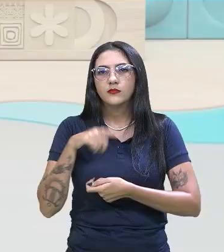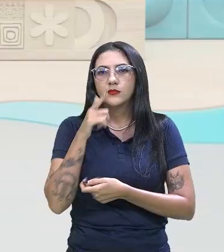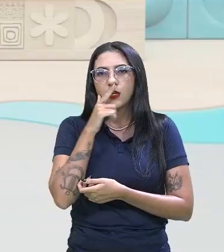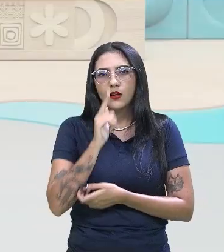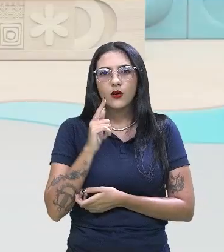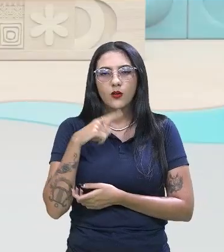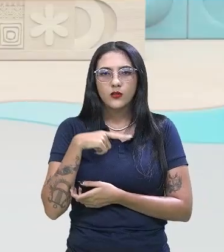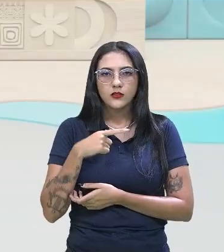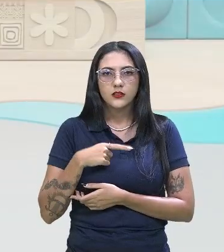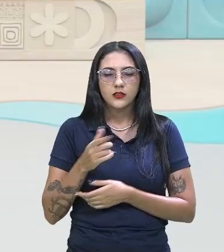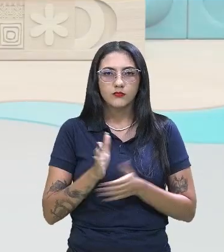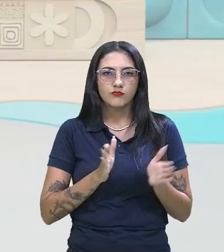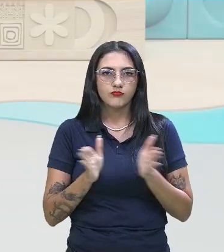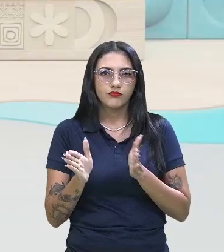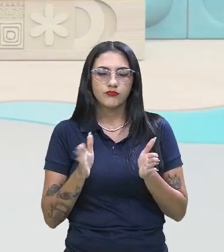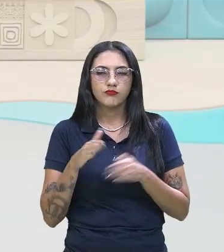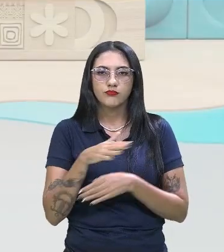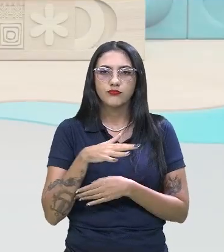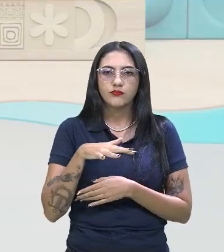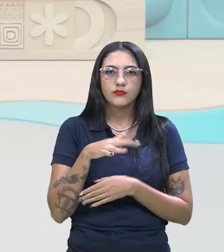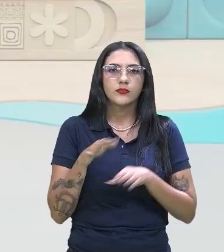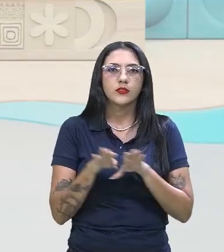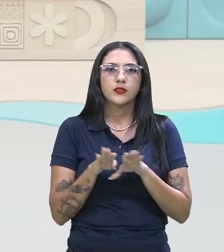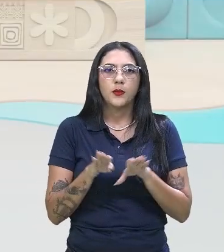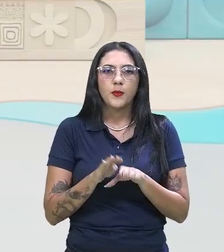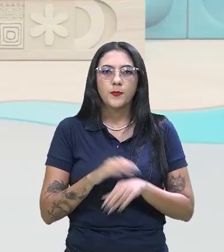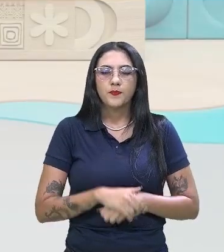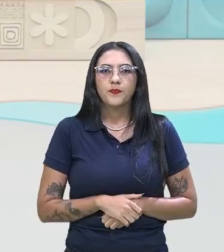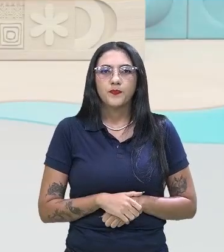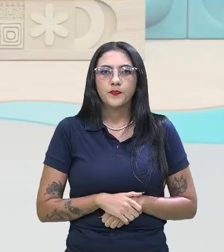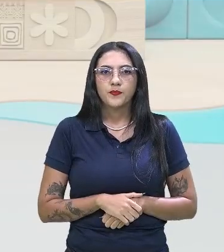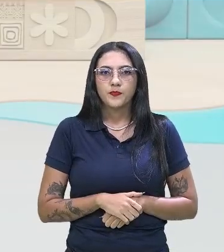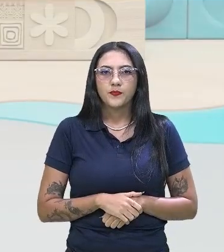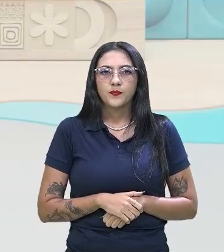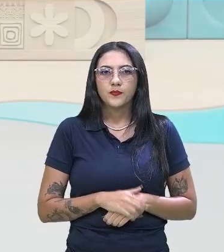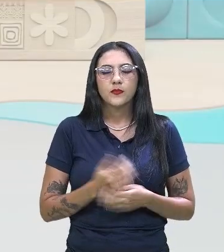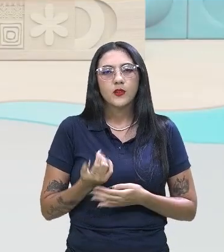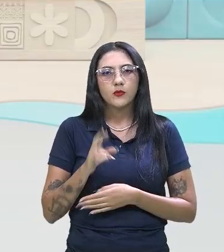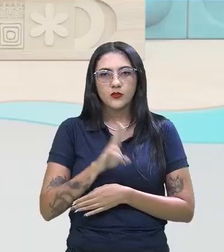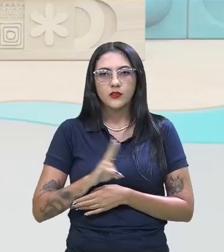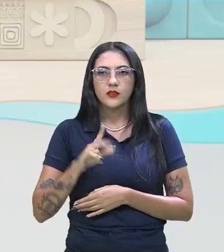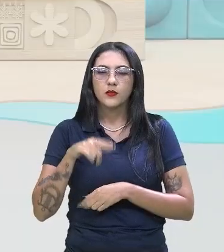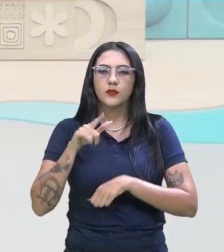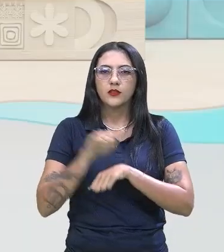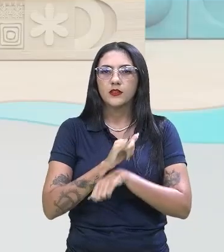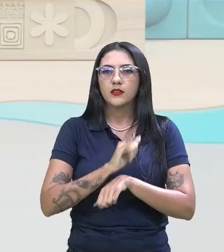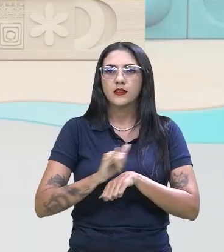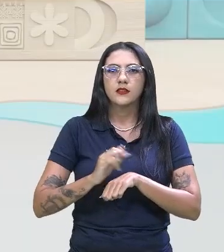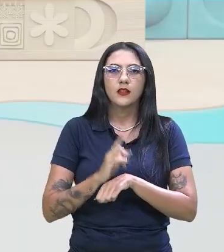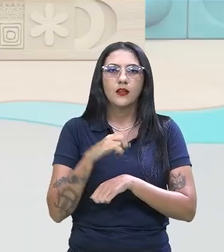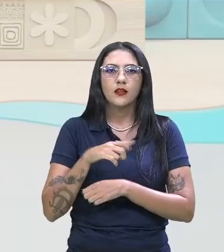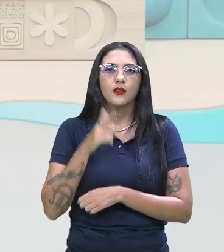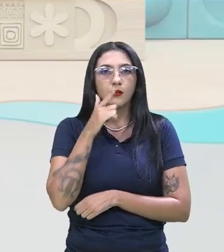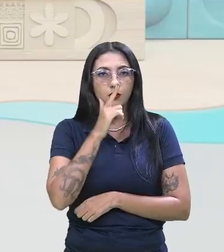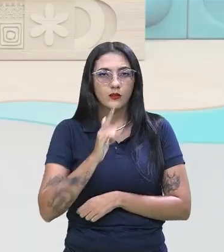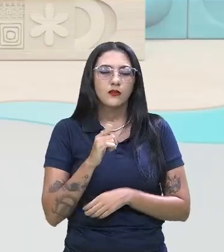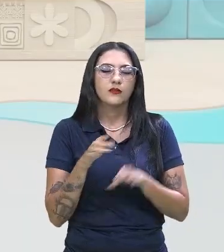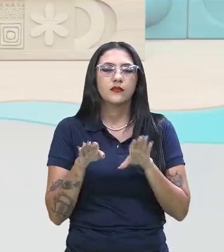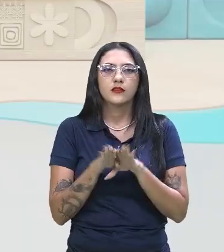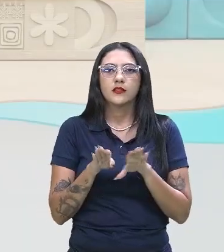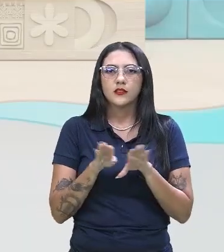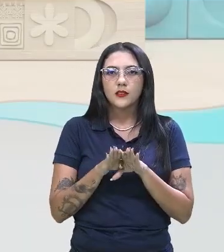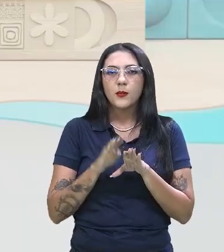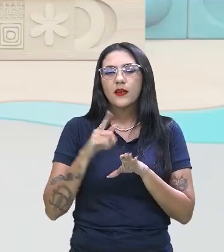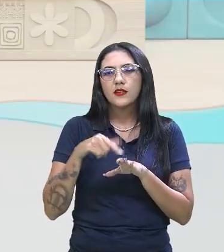rotação no antebraço, ó, fazendo esse movimento, virando levemente o taco para conseguir fazer